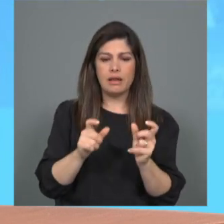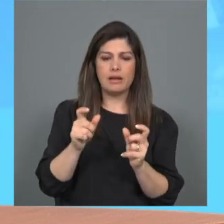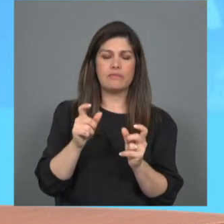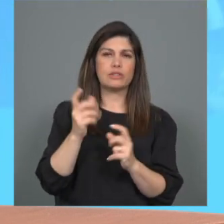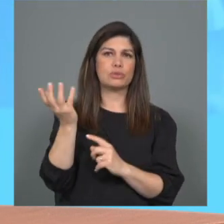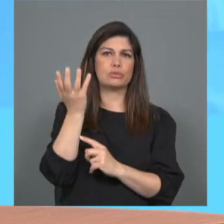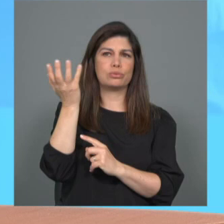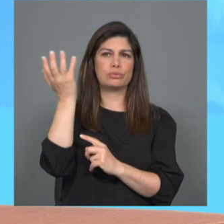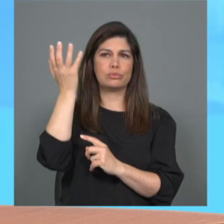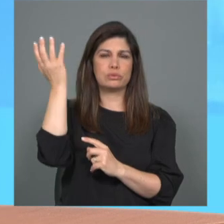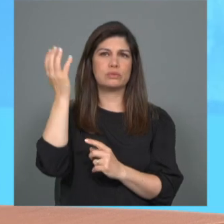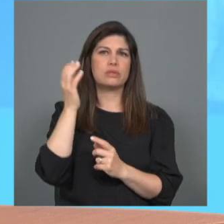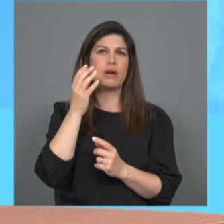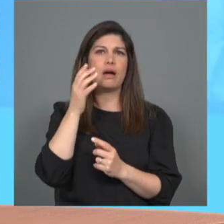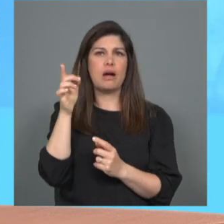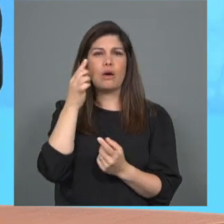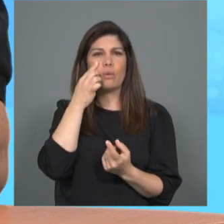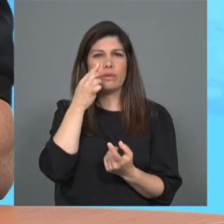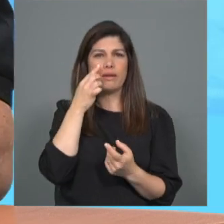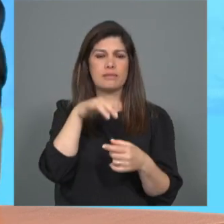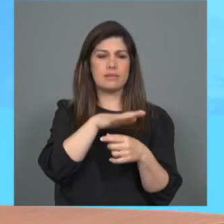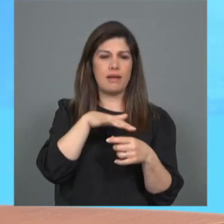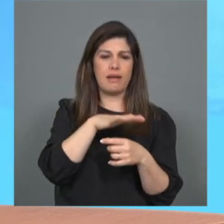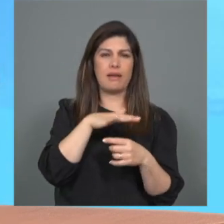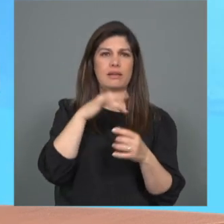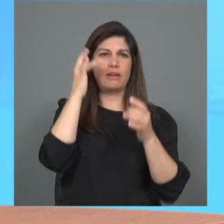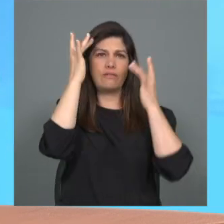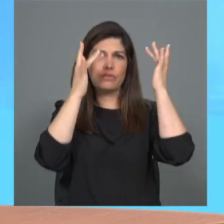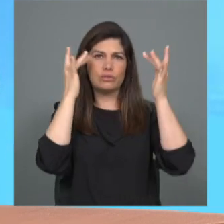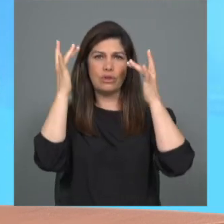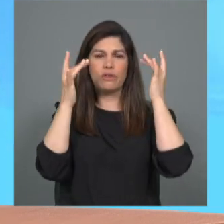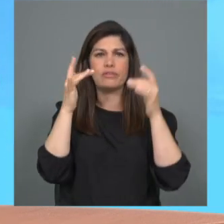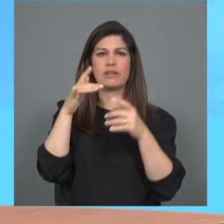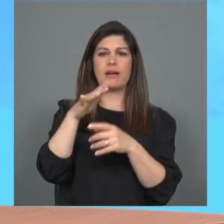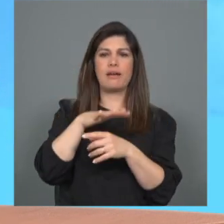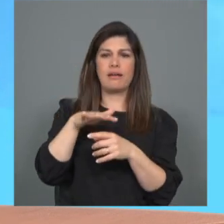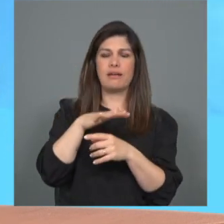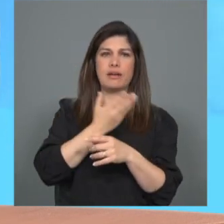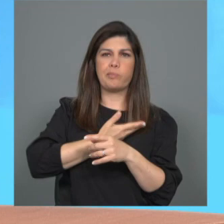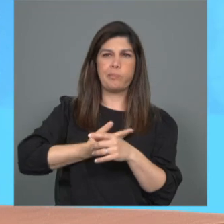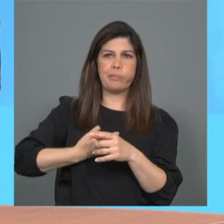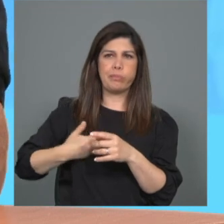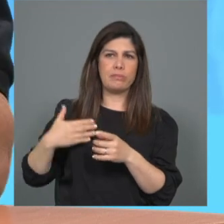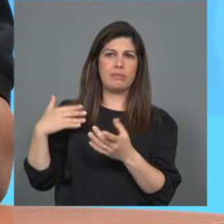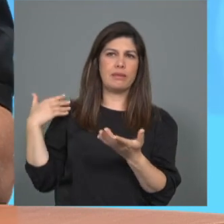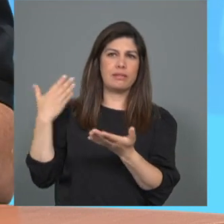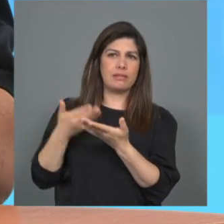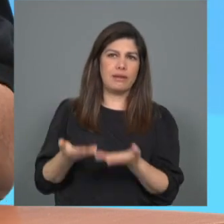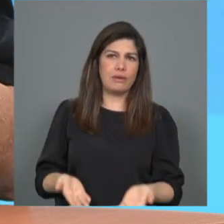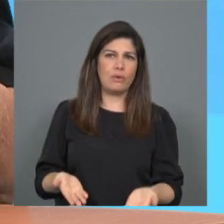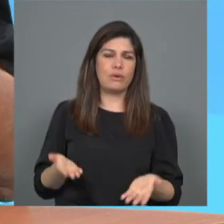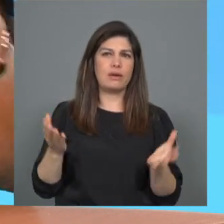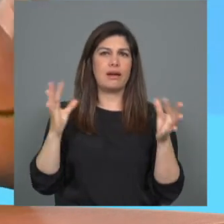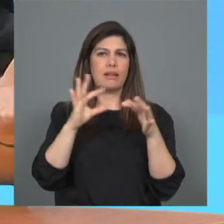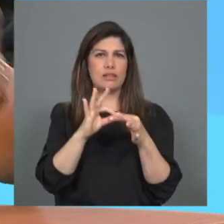obras literárias, das obras filosóficas, da antiguidade até aos dias de hoje. Relaciona muito